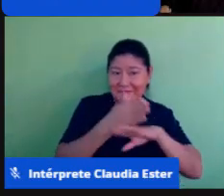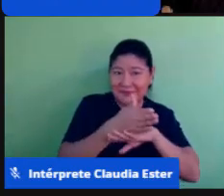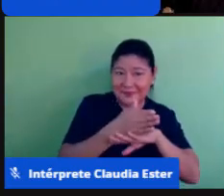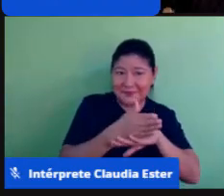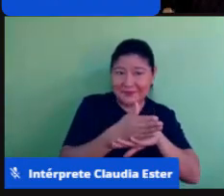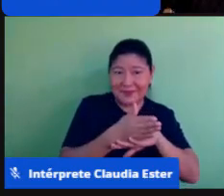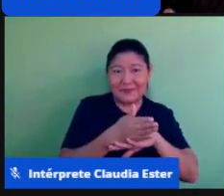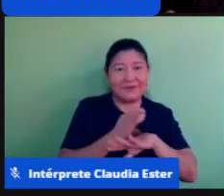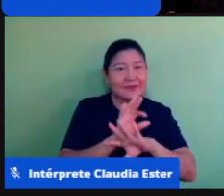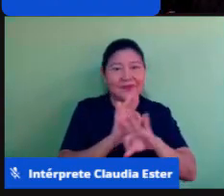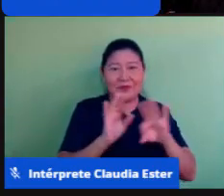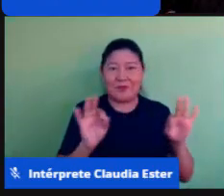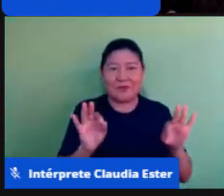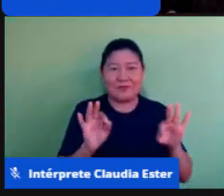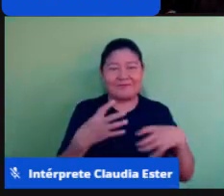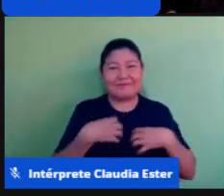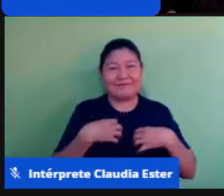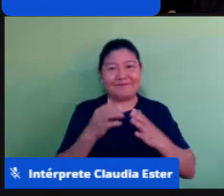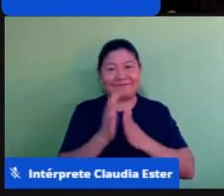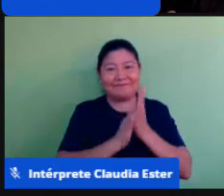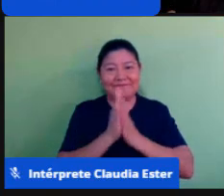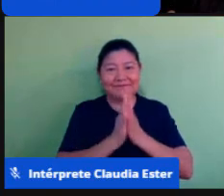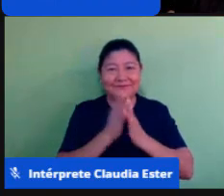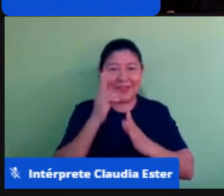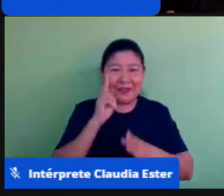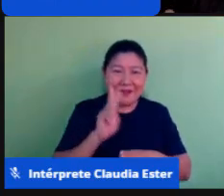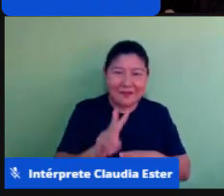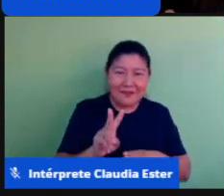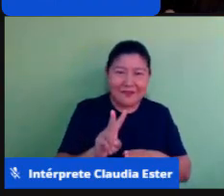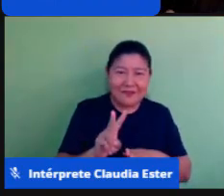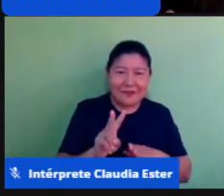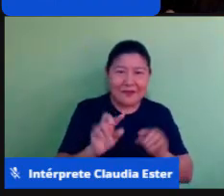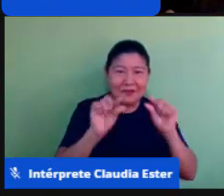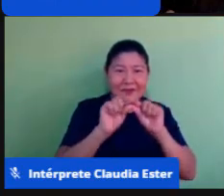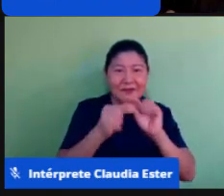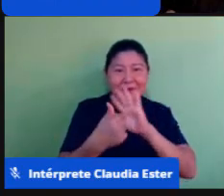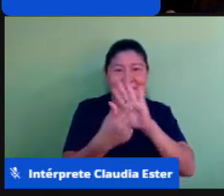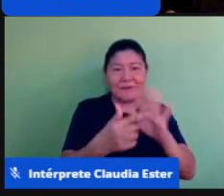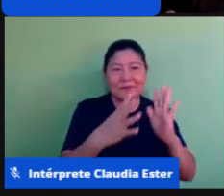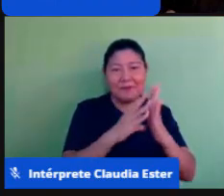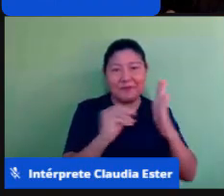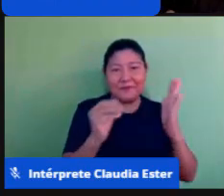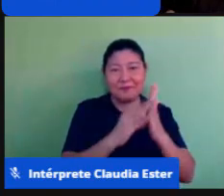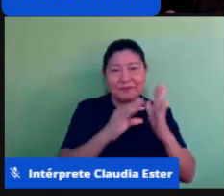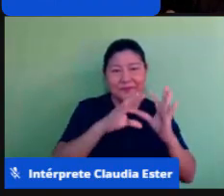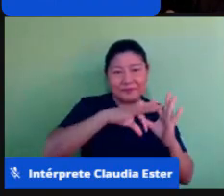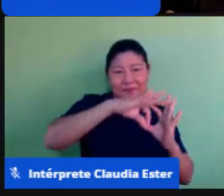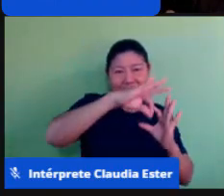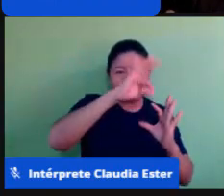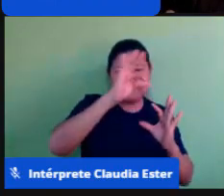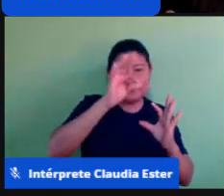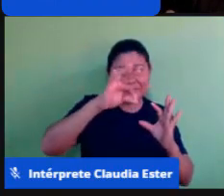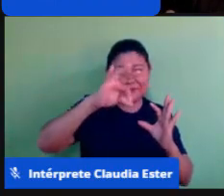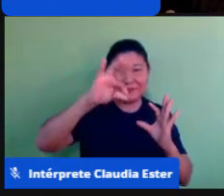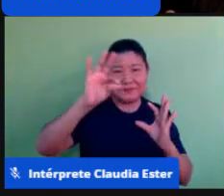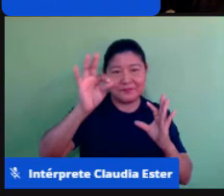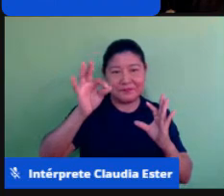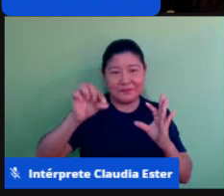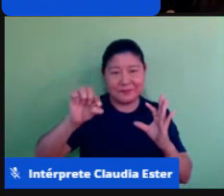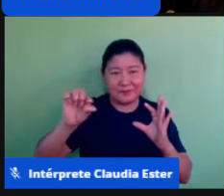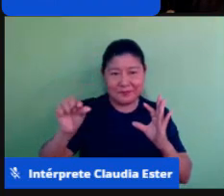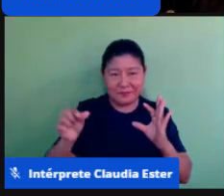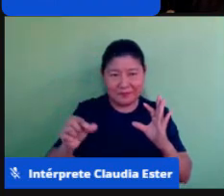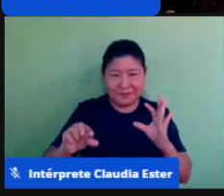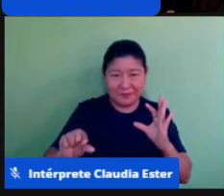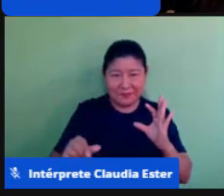tipos de trilha. Eu fiz essa aqui, essa trilha. Ah, mas essa aqui, Vanessa, está toda completa. Realmente,